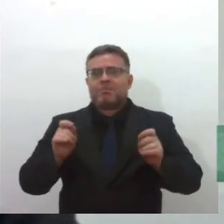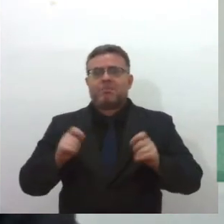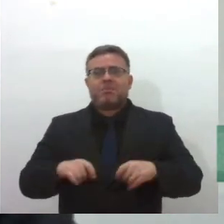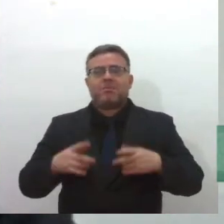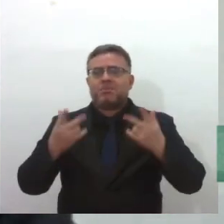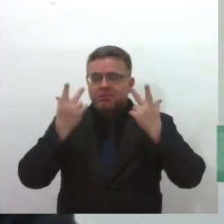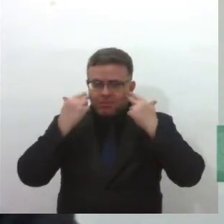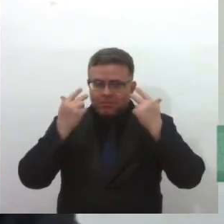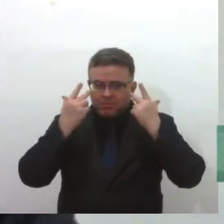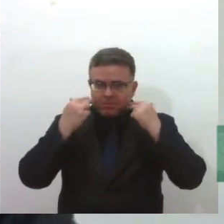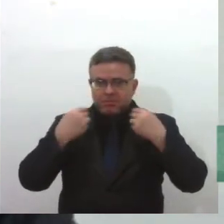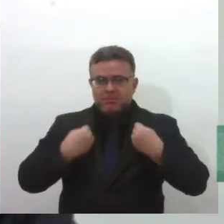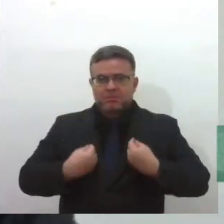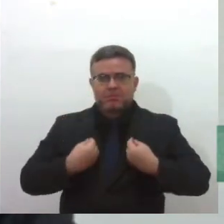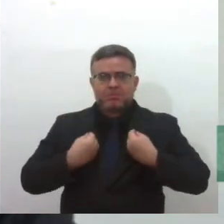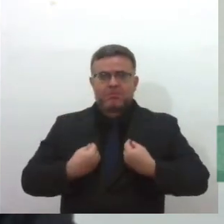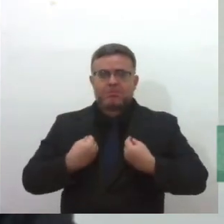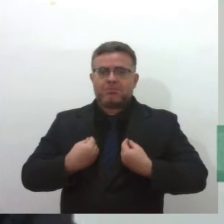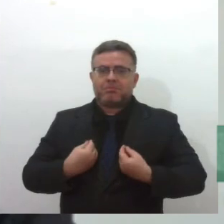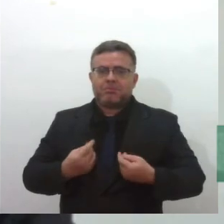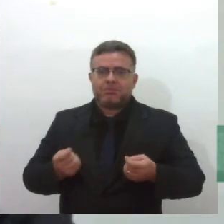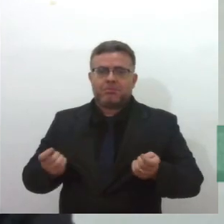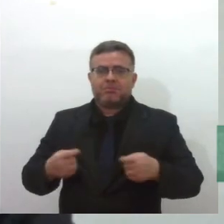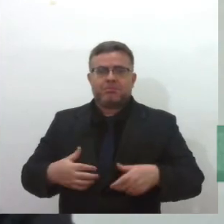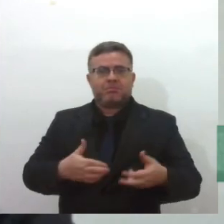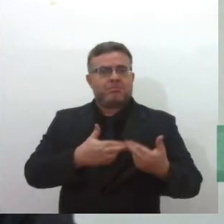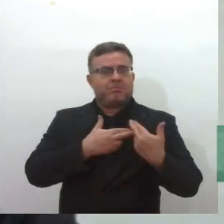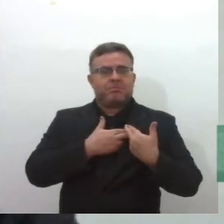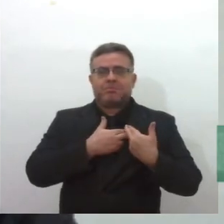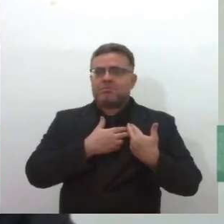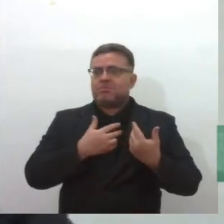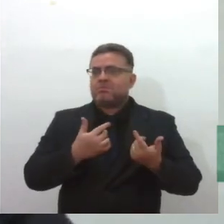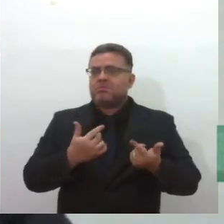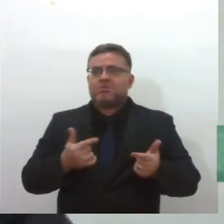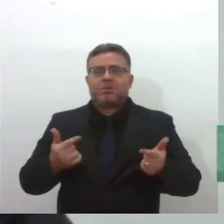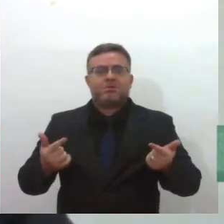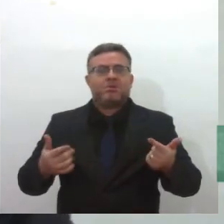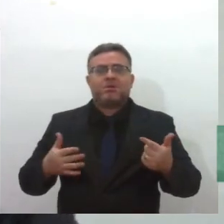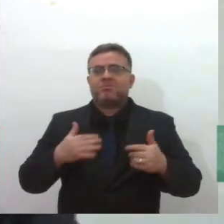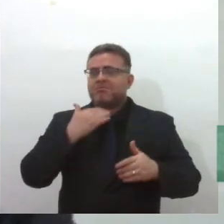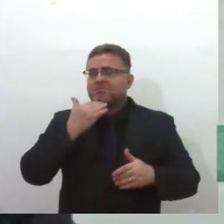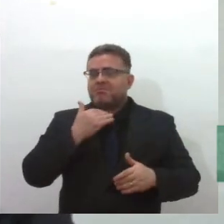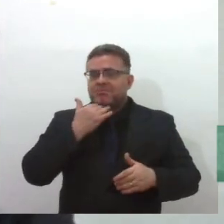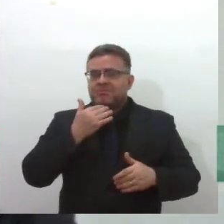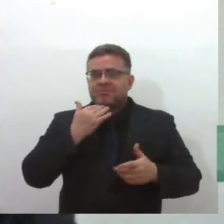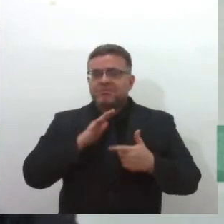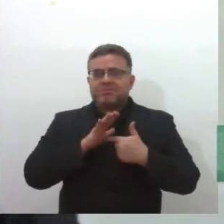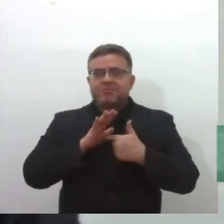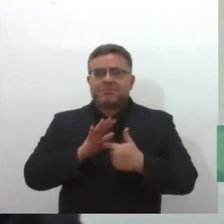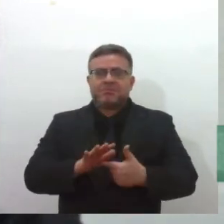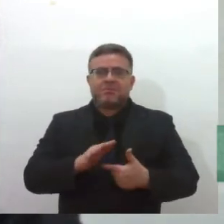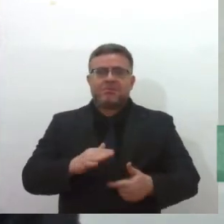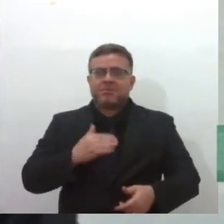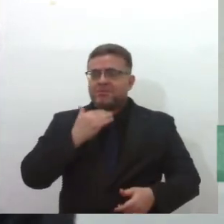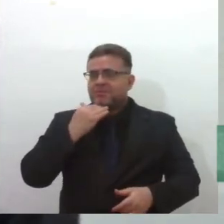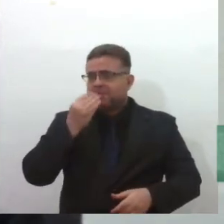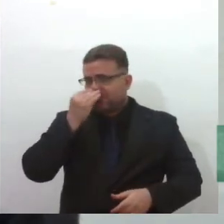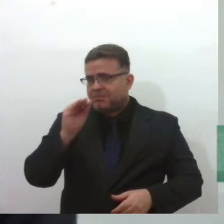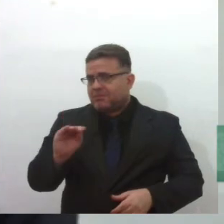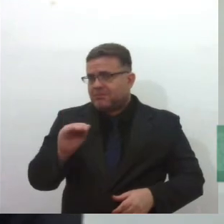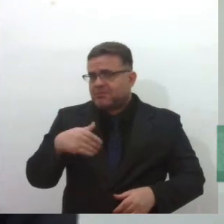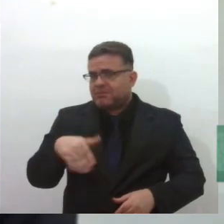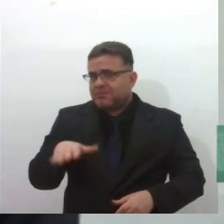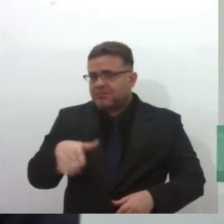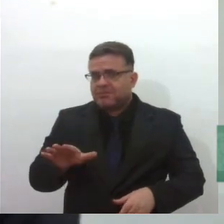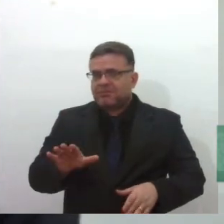rua, não vai ter nenhuma responsabilização efetiva que demonstre para a sociedade que aquilo é grave. Transformar em